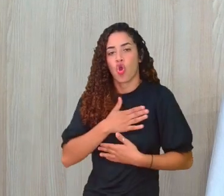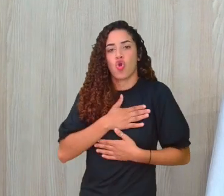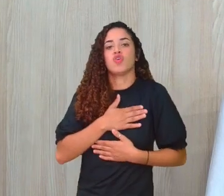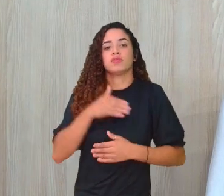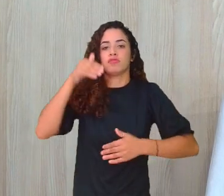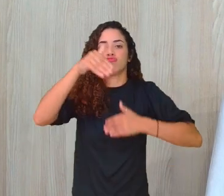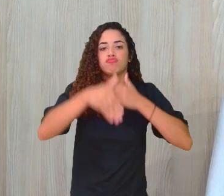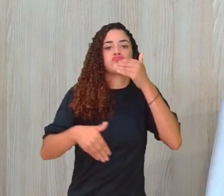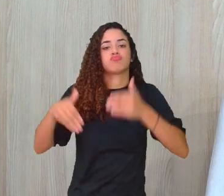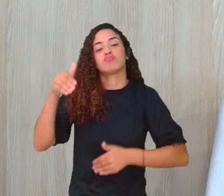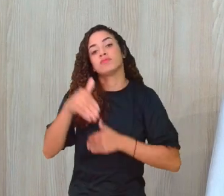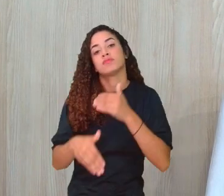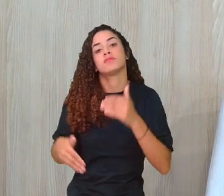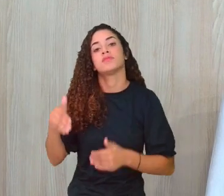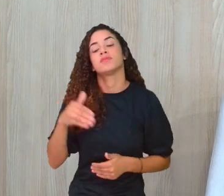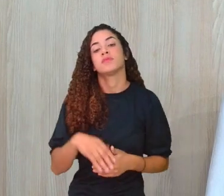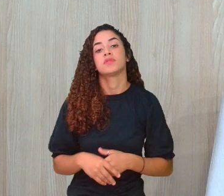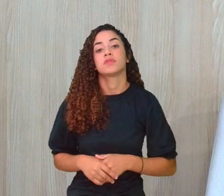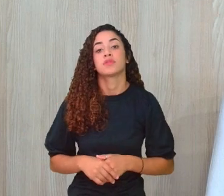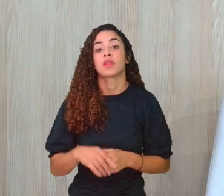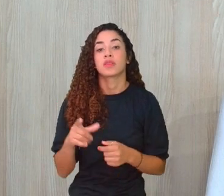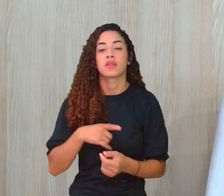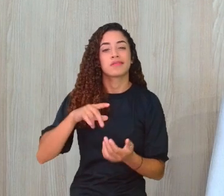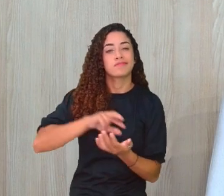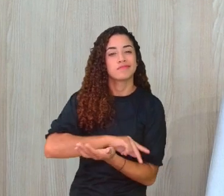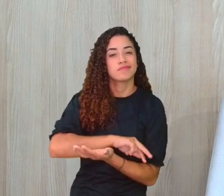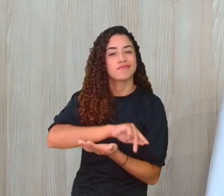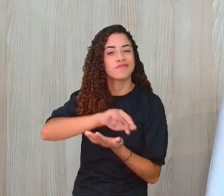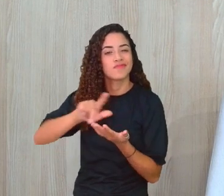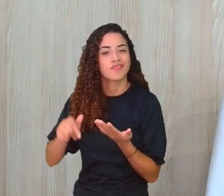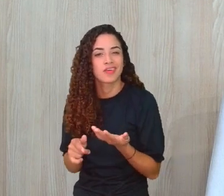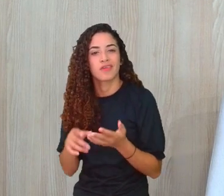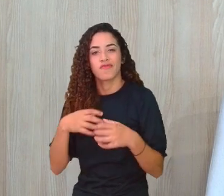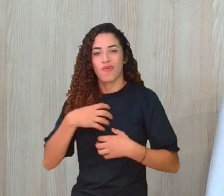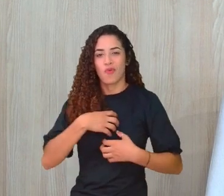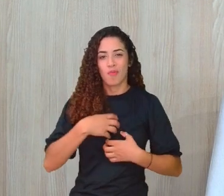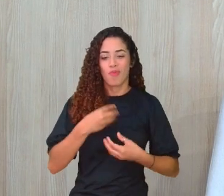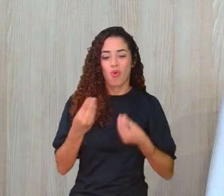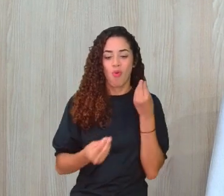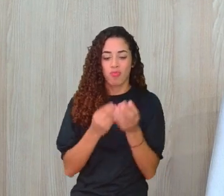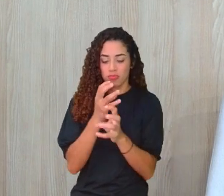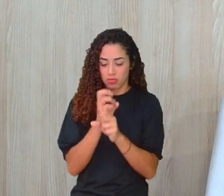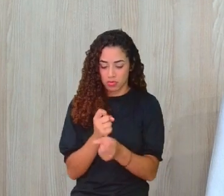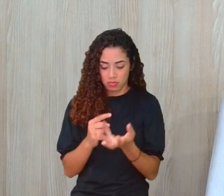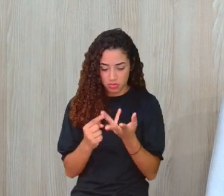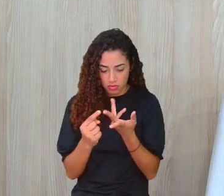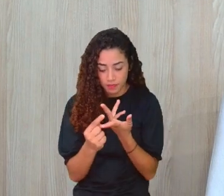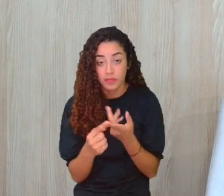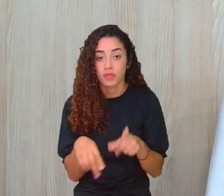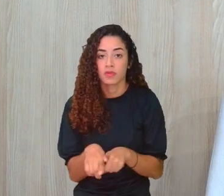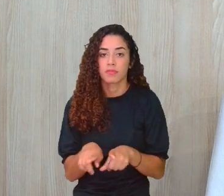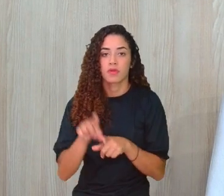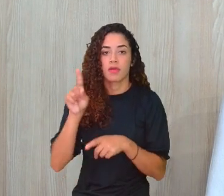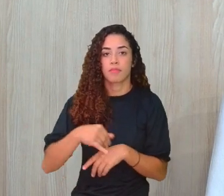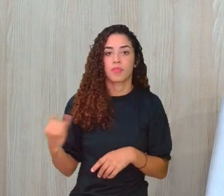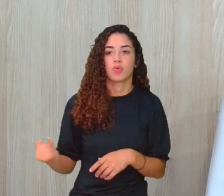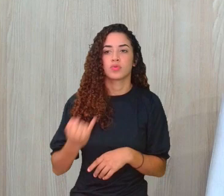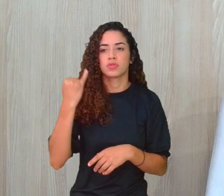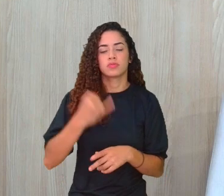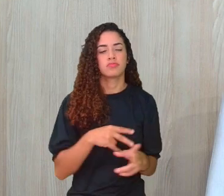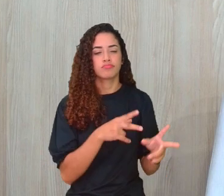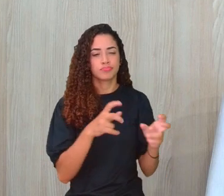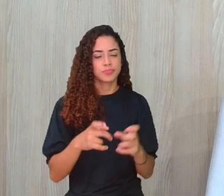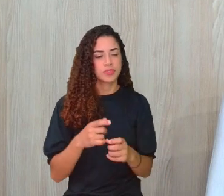participar. Aí mostram as formas variadas como é que eles contam. Porque também é importante pegar do cotidiano do aluno